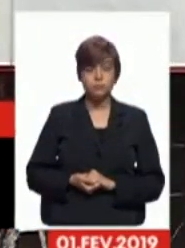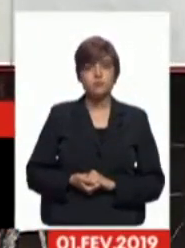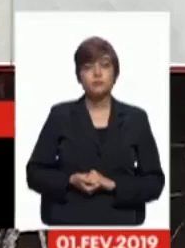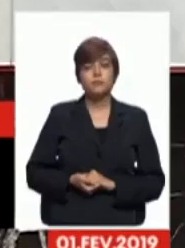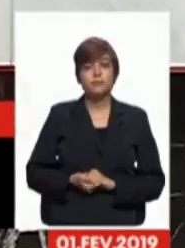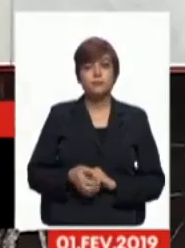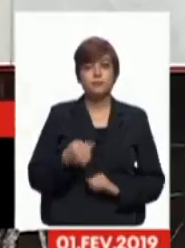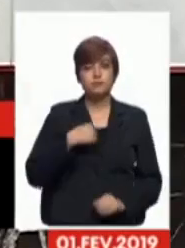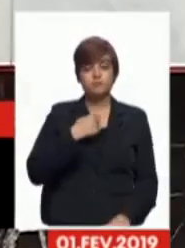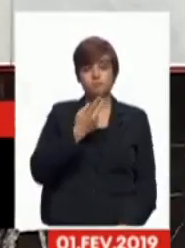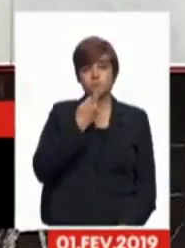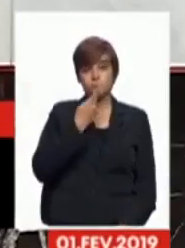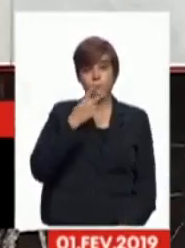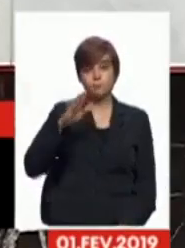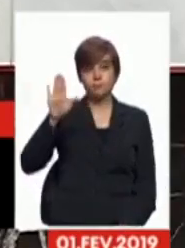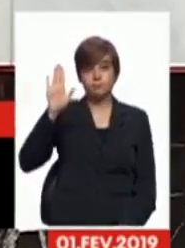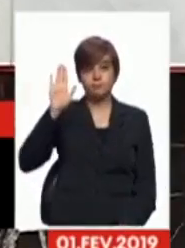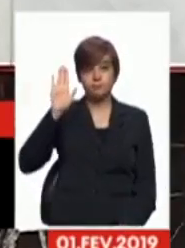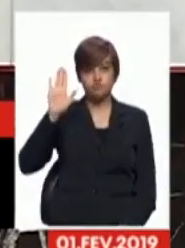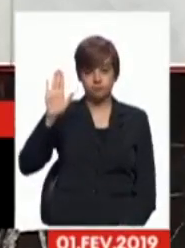Assim o prometo.